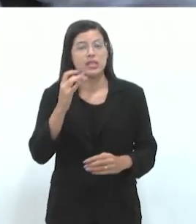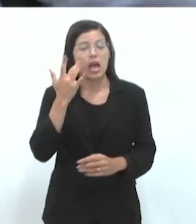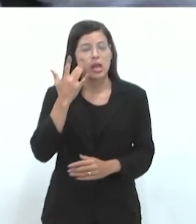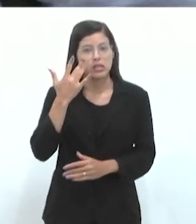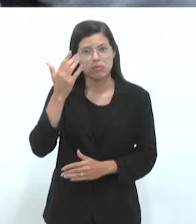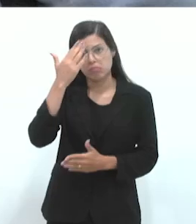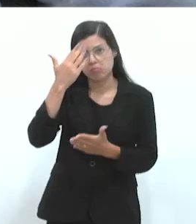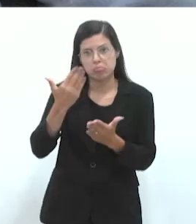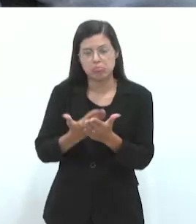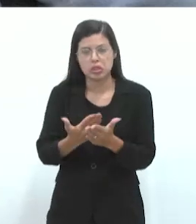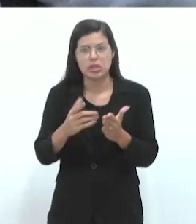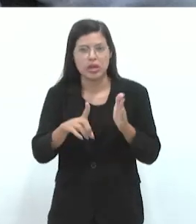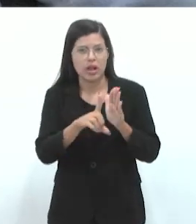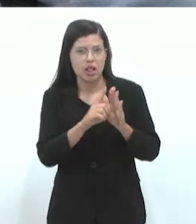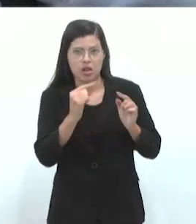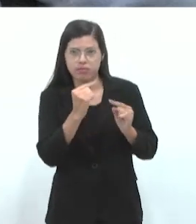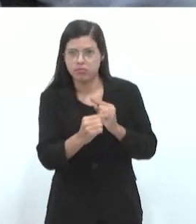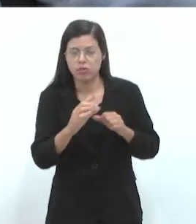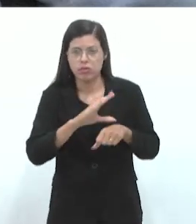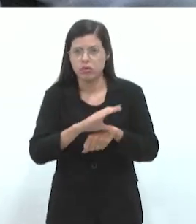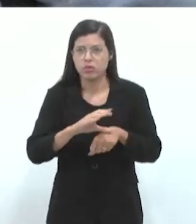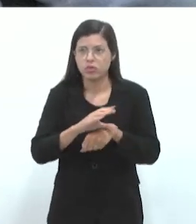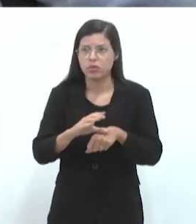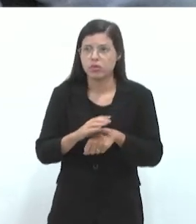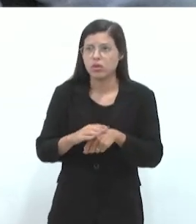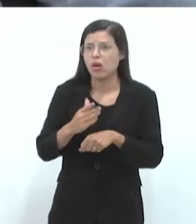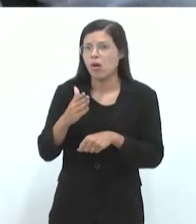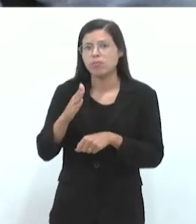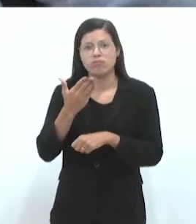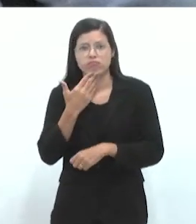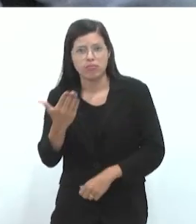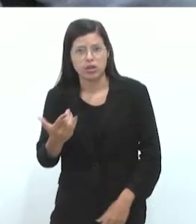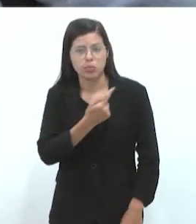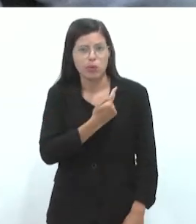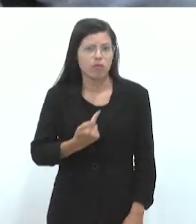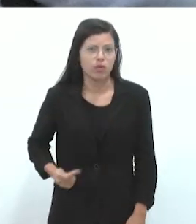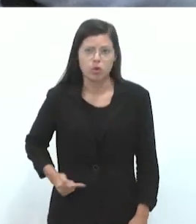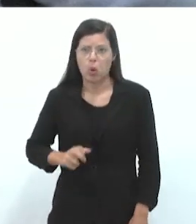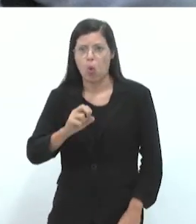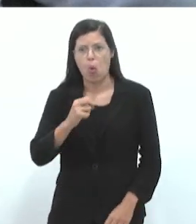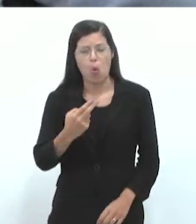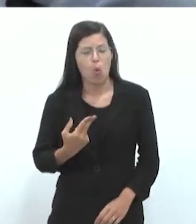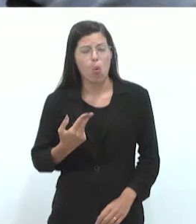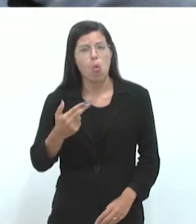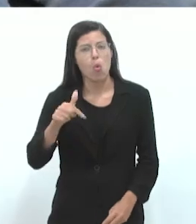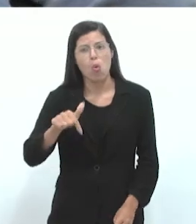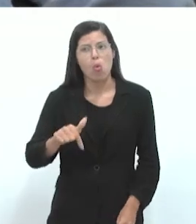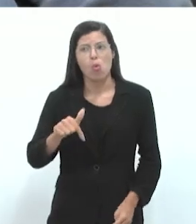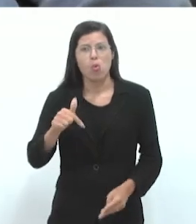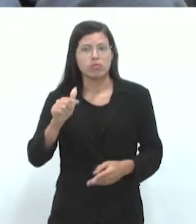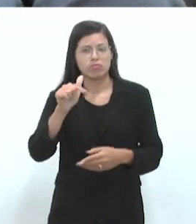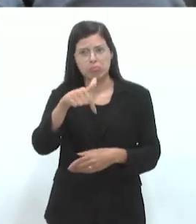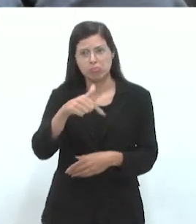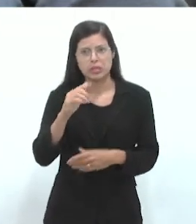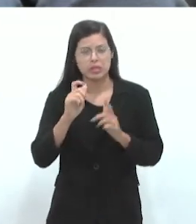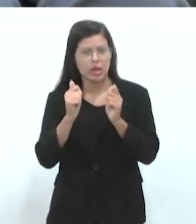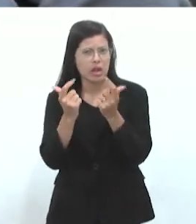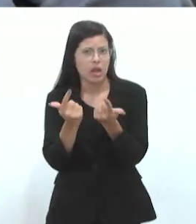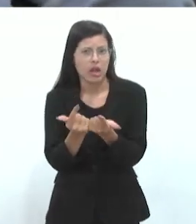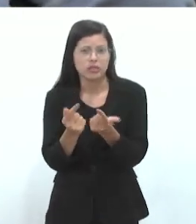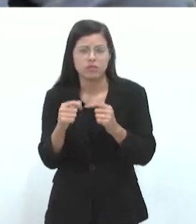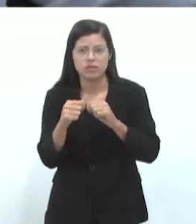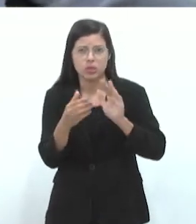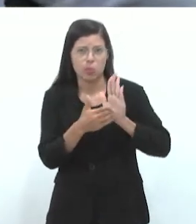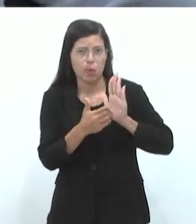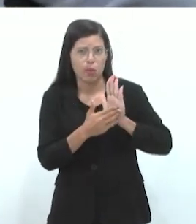governador e faz a representação de inconstitucionalidade. Ou então vem aqui na casa, faça alguma proposta de alteração nisso